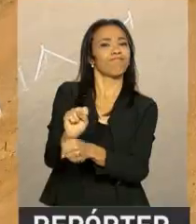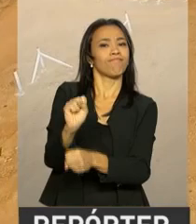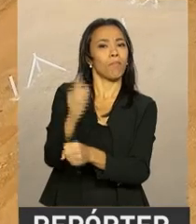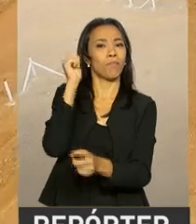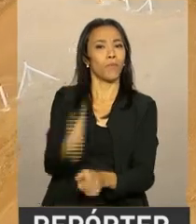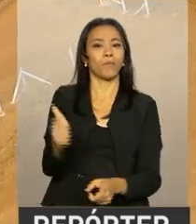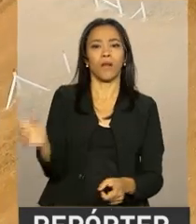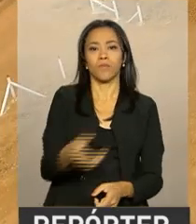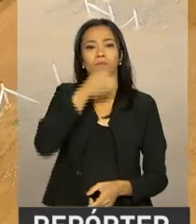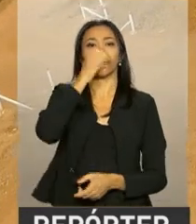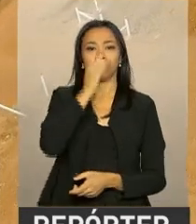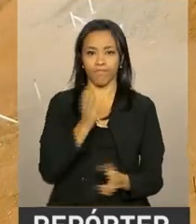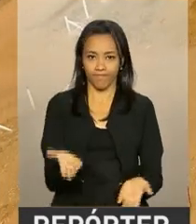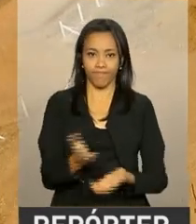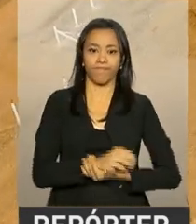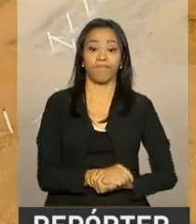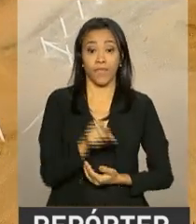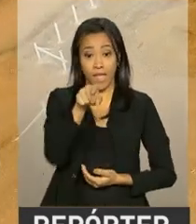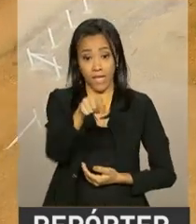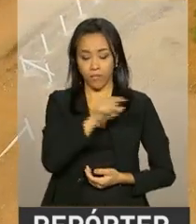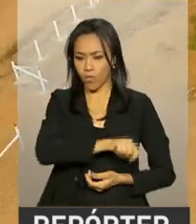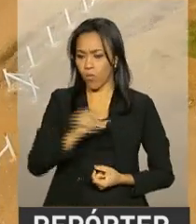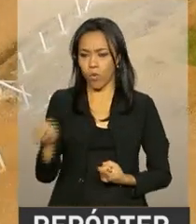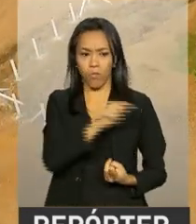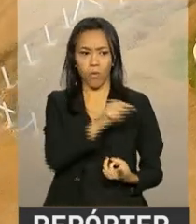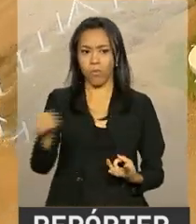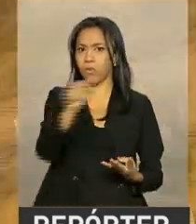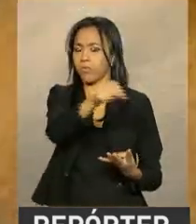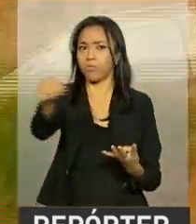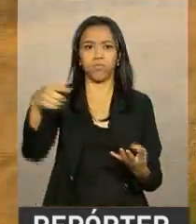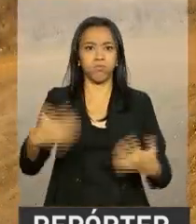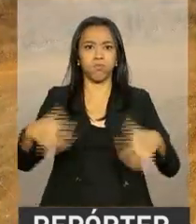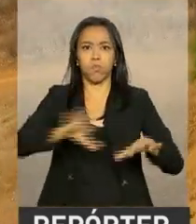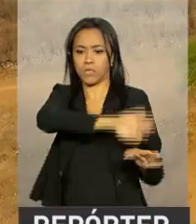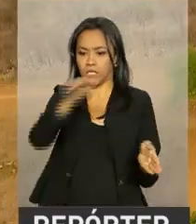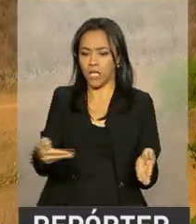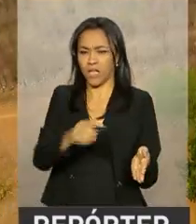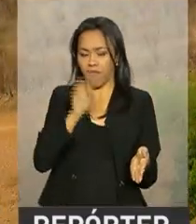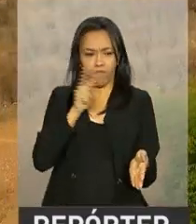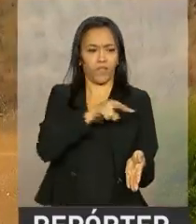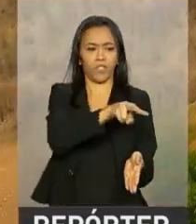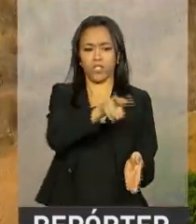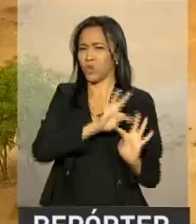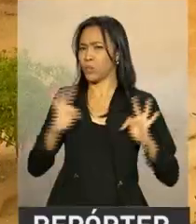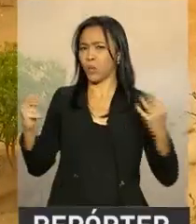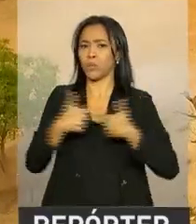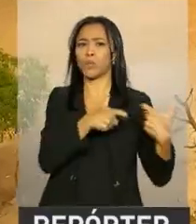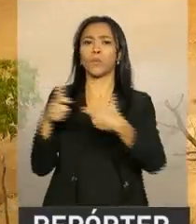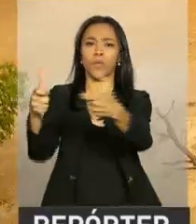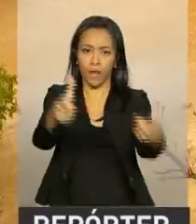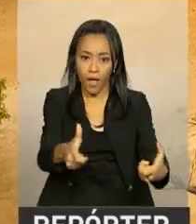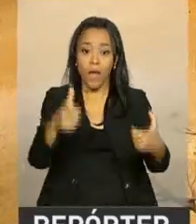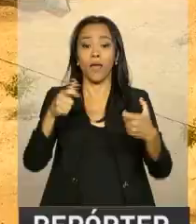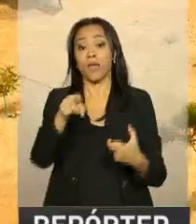consumo. As cisternas se multiplicaram nos últimos anos e são vistas por todo o semiárido. Já são